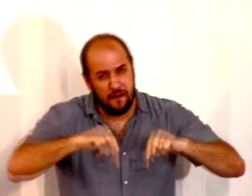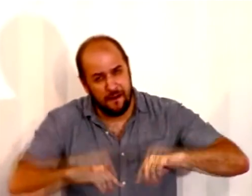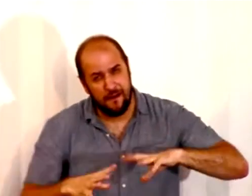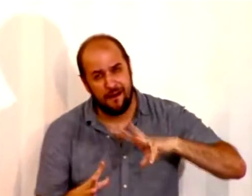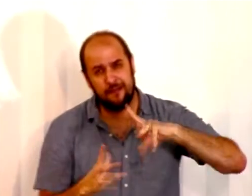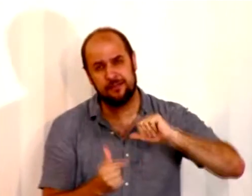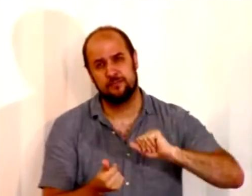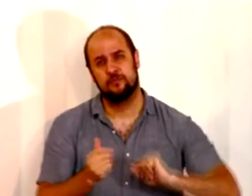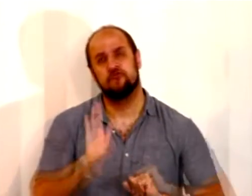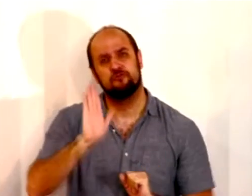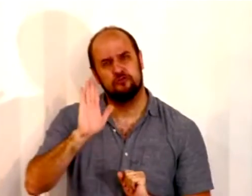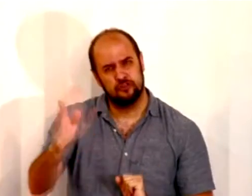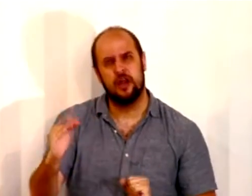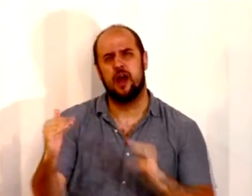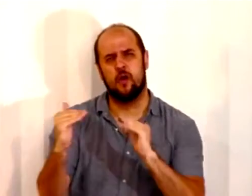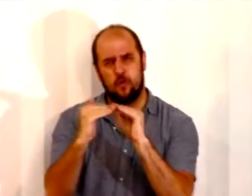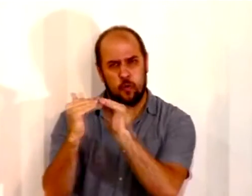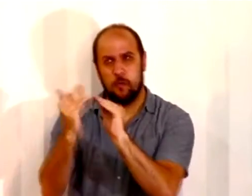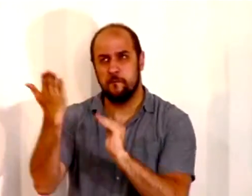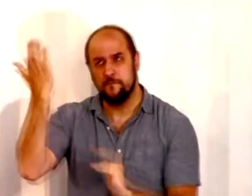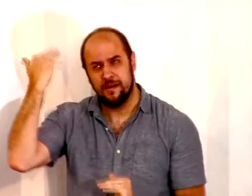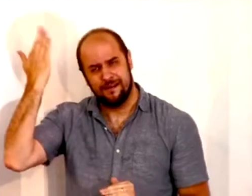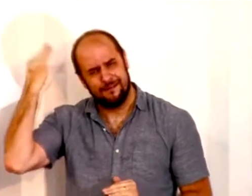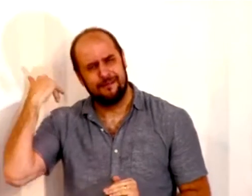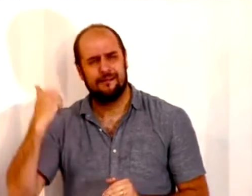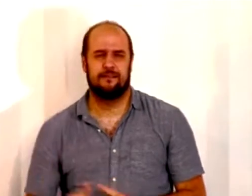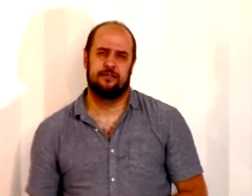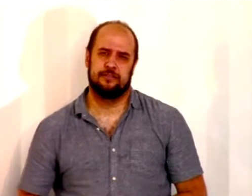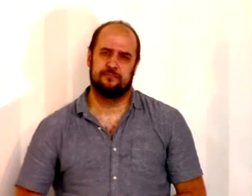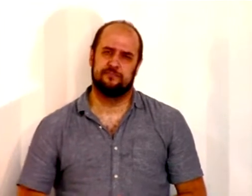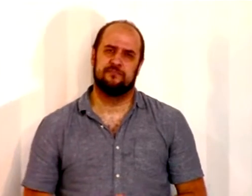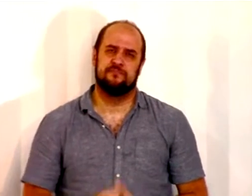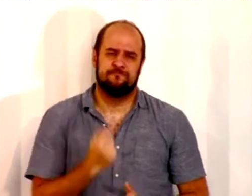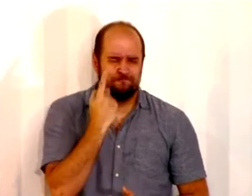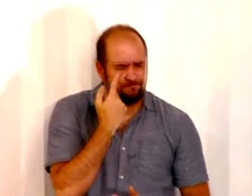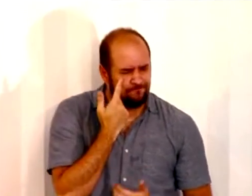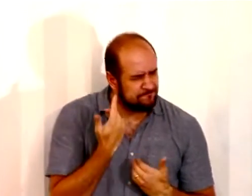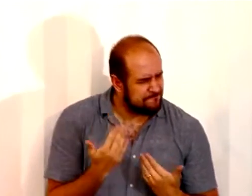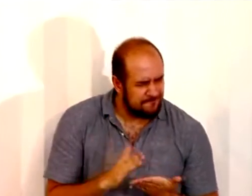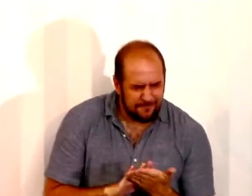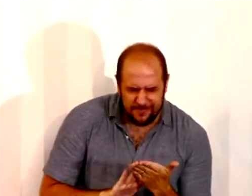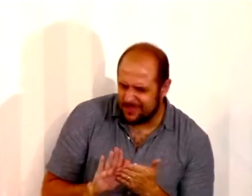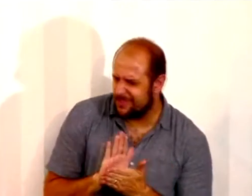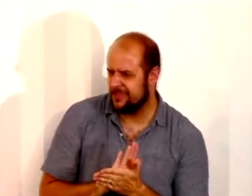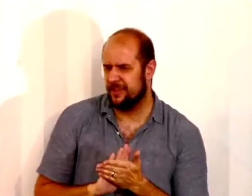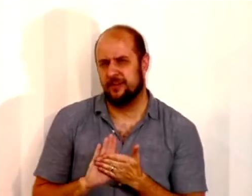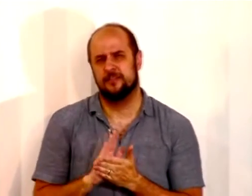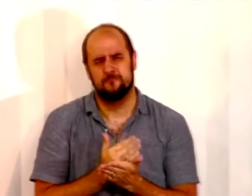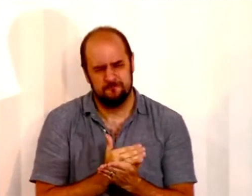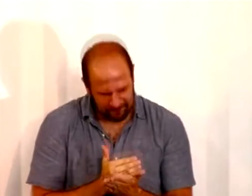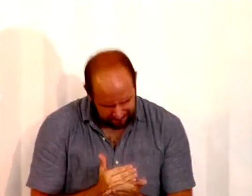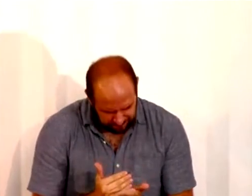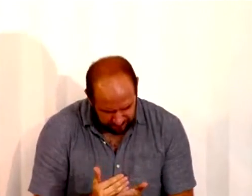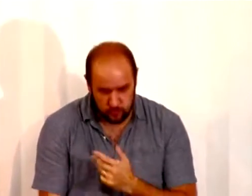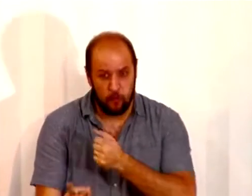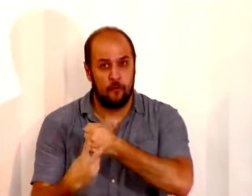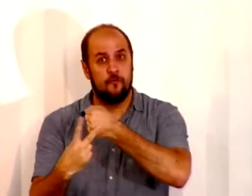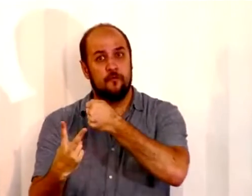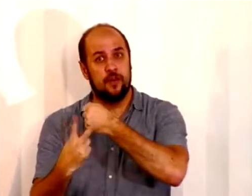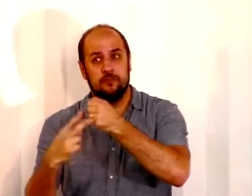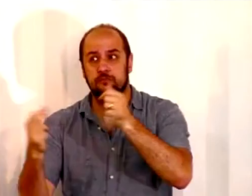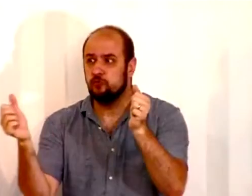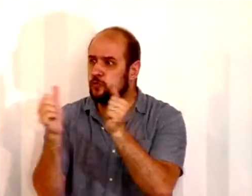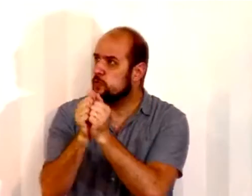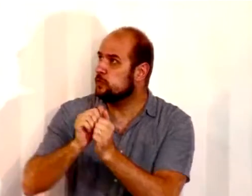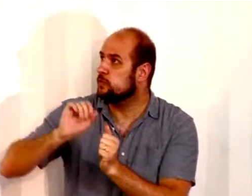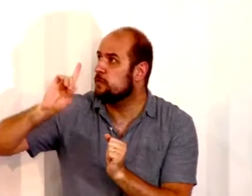Trindade. Por isso nós podemos afirmar, sem sombra de dúvida, e já foi lido nessa noite: no princípio o Verbo estava com